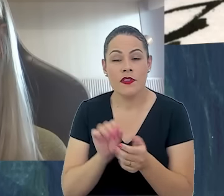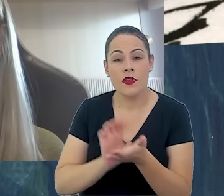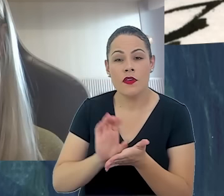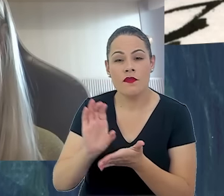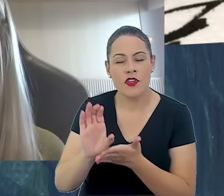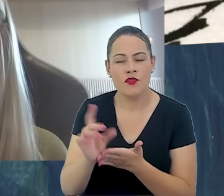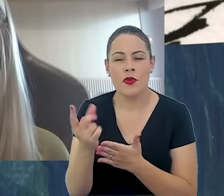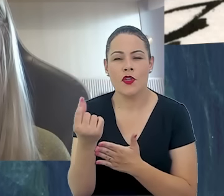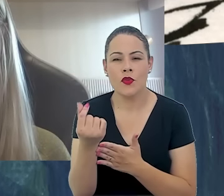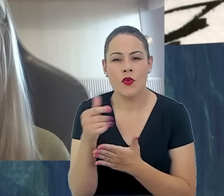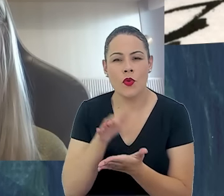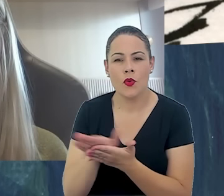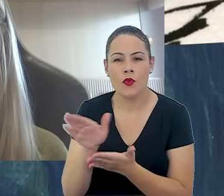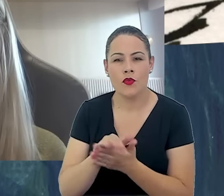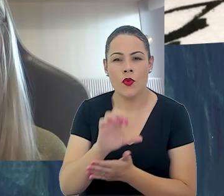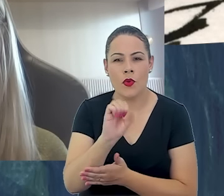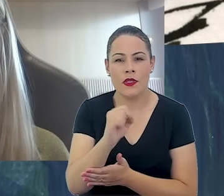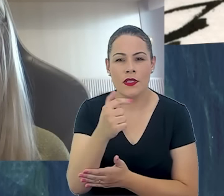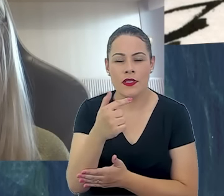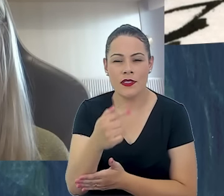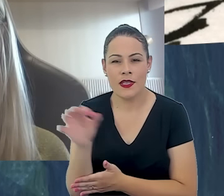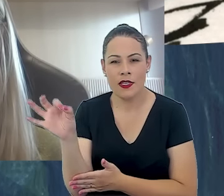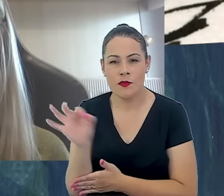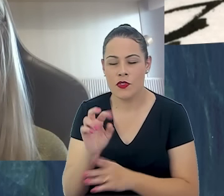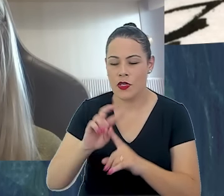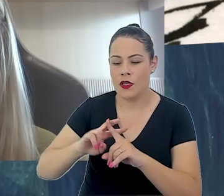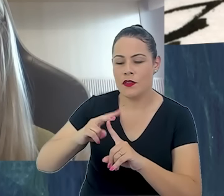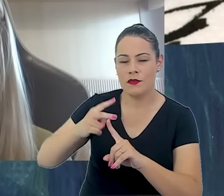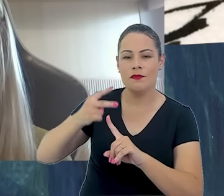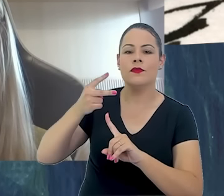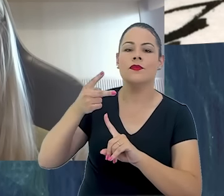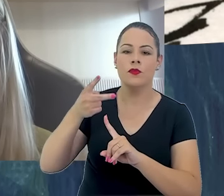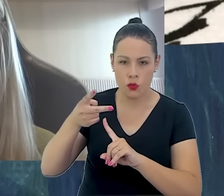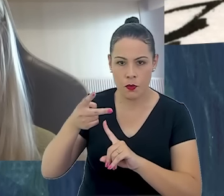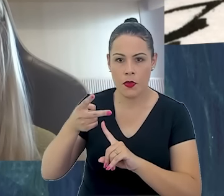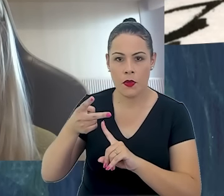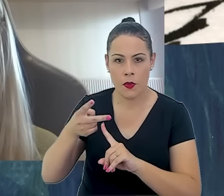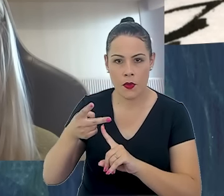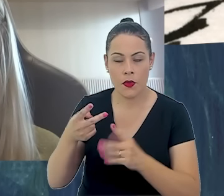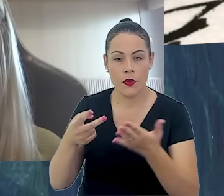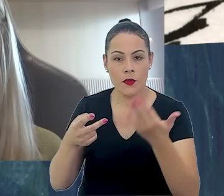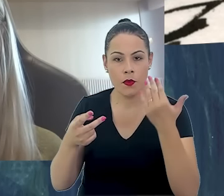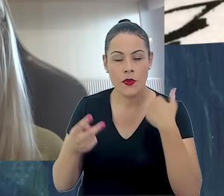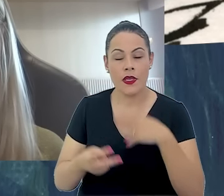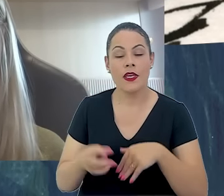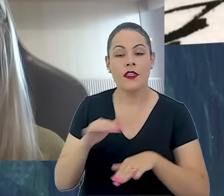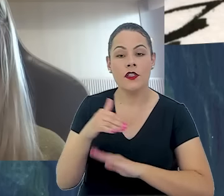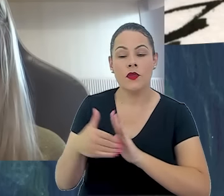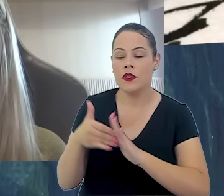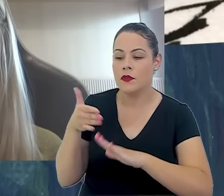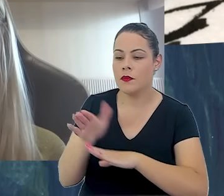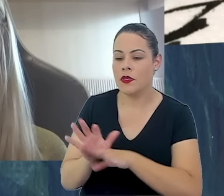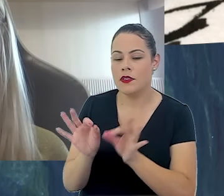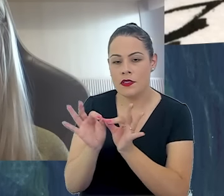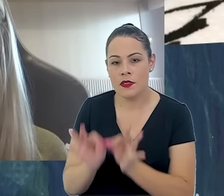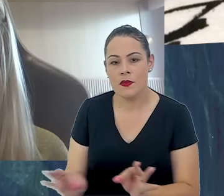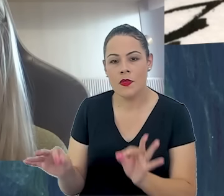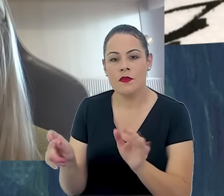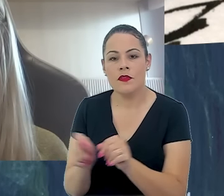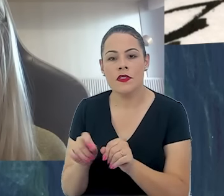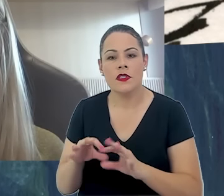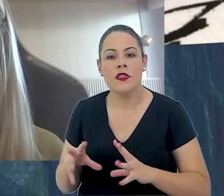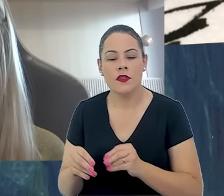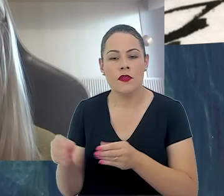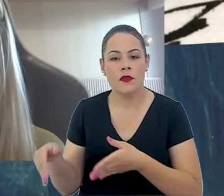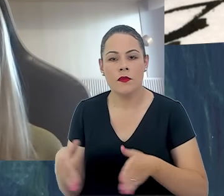que investir um custo 87% superior ao custo de simplesmente